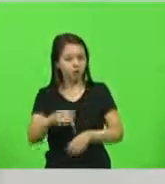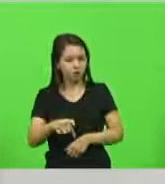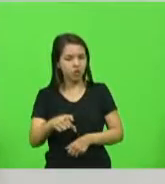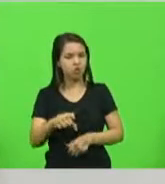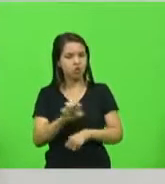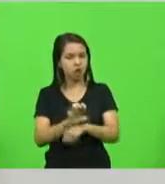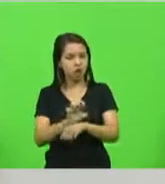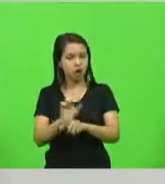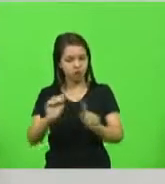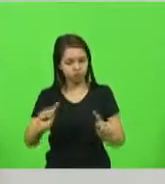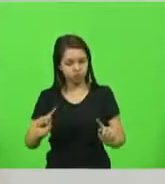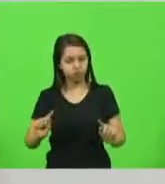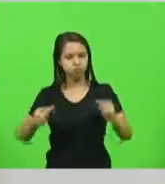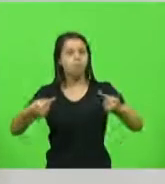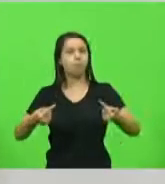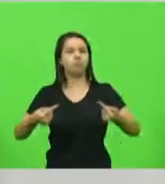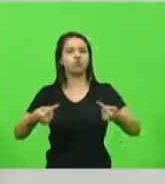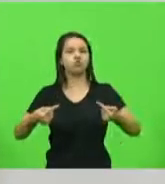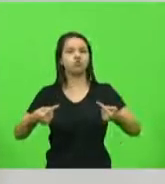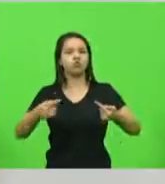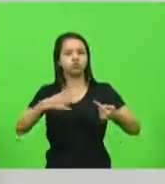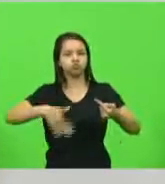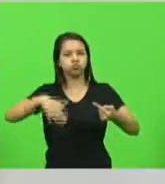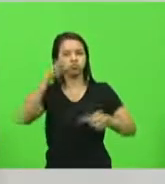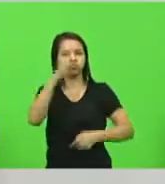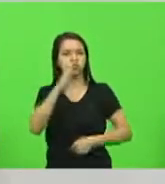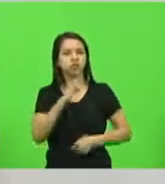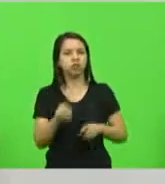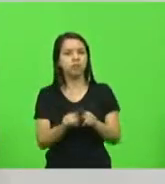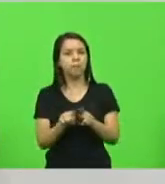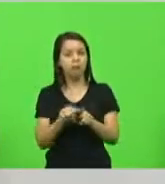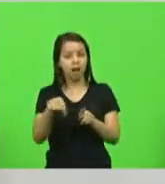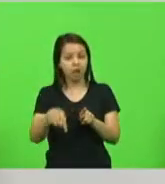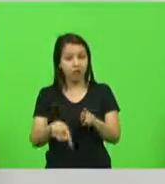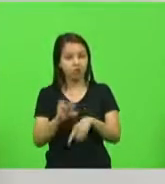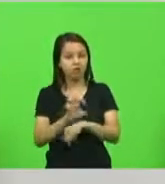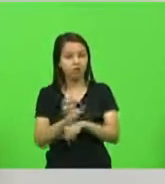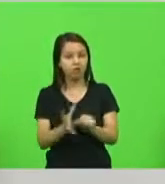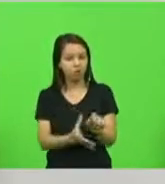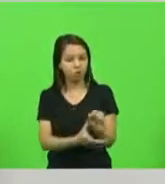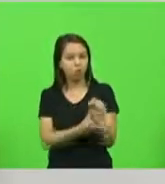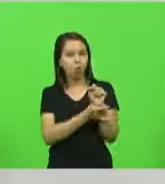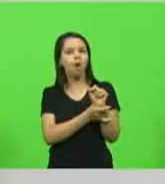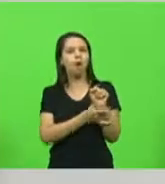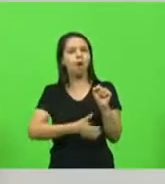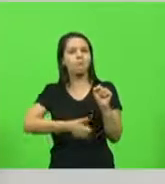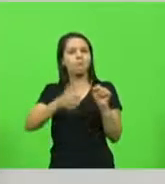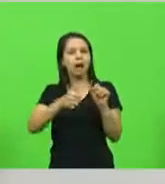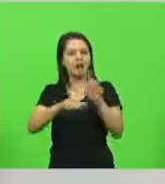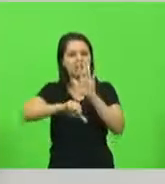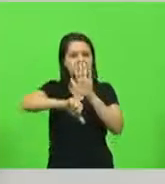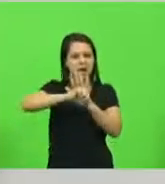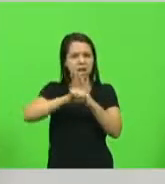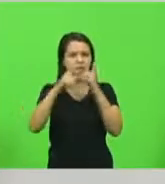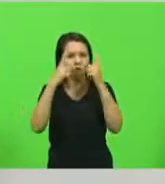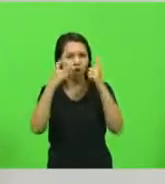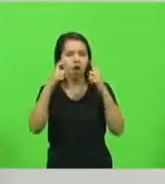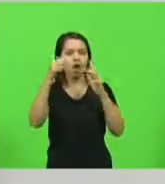competitivos do país, além de ser também um dos mais seguros, com índices de criminalidade caindo a cada